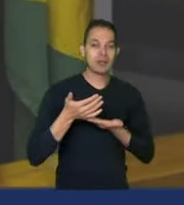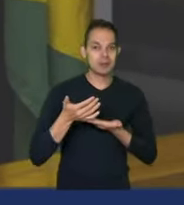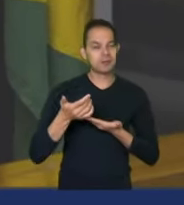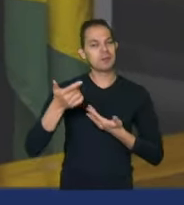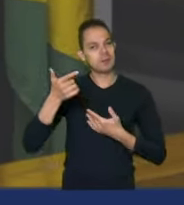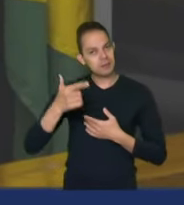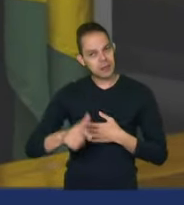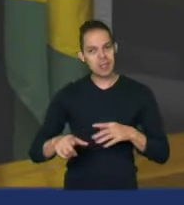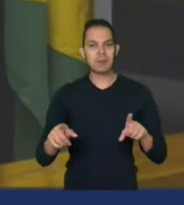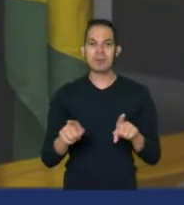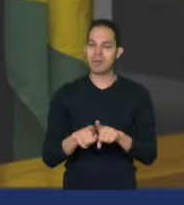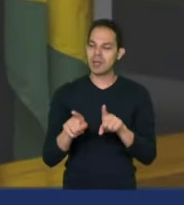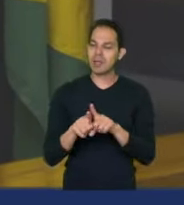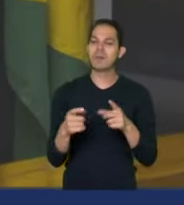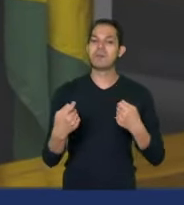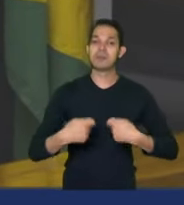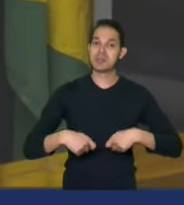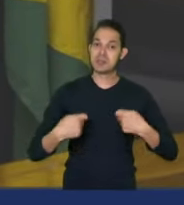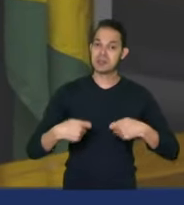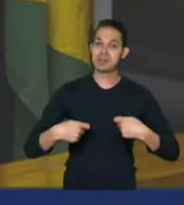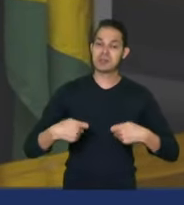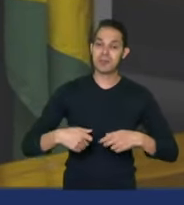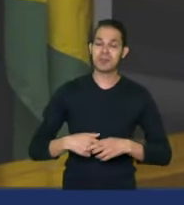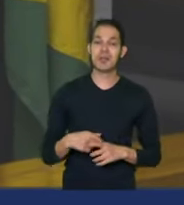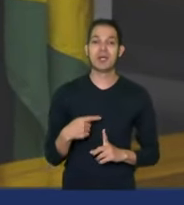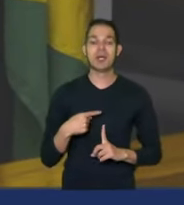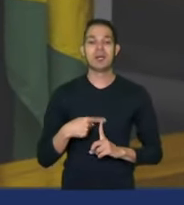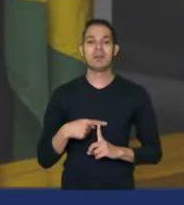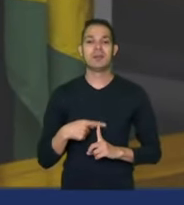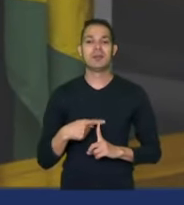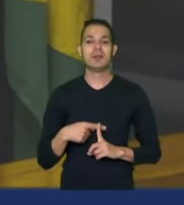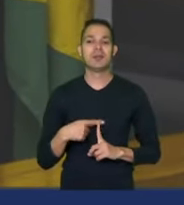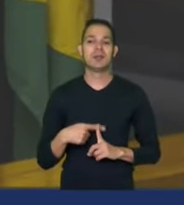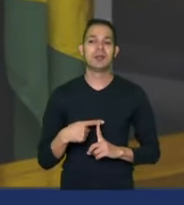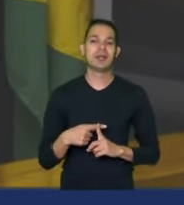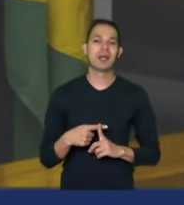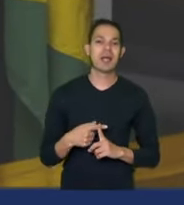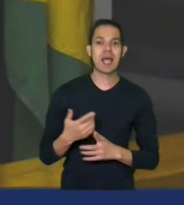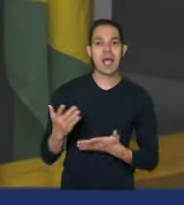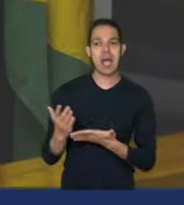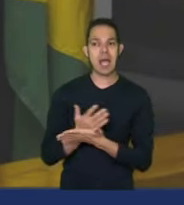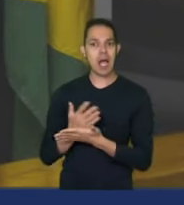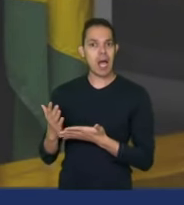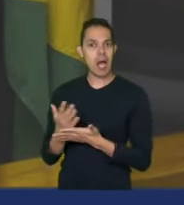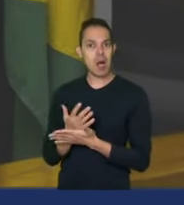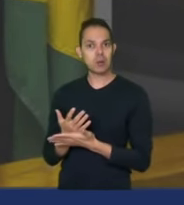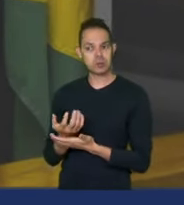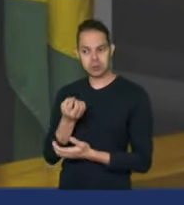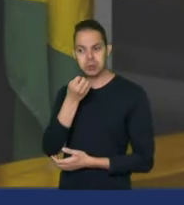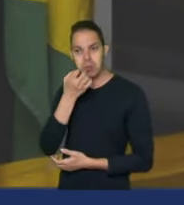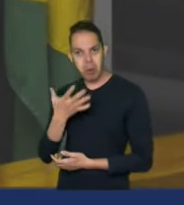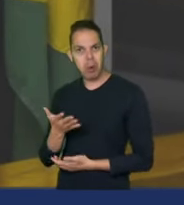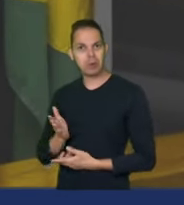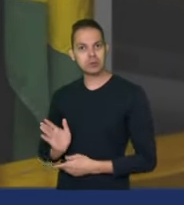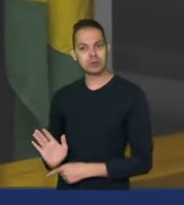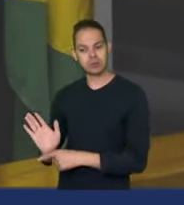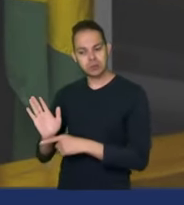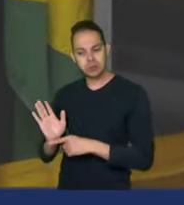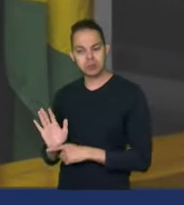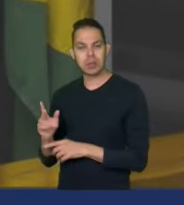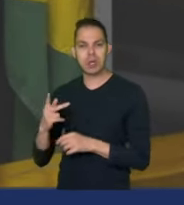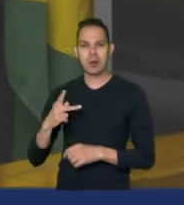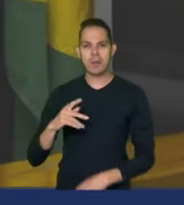também necessária, porque estava muito bom para alguns que, na medida que o petróleo